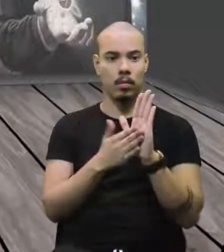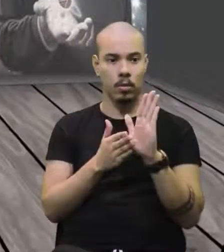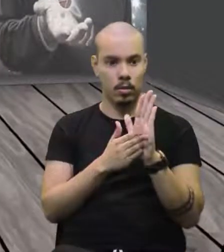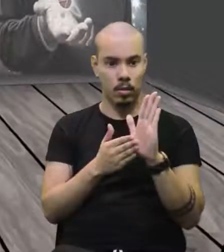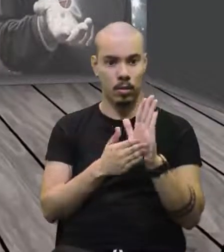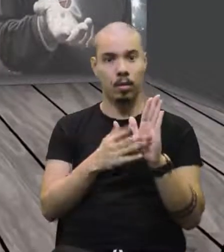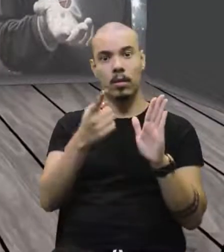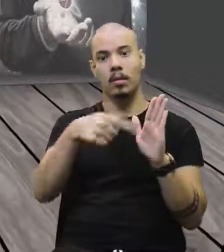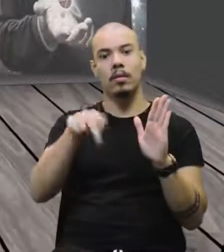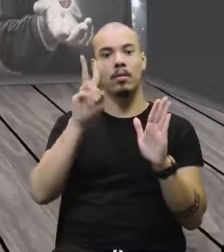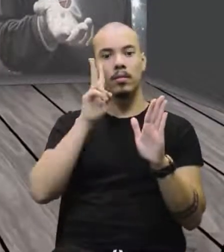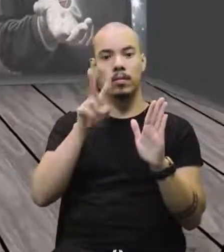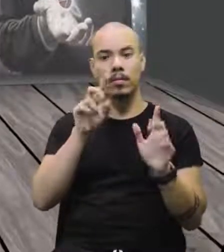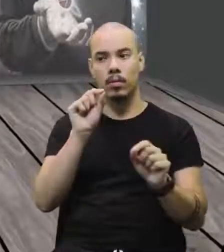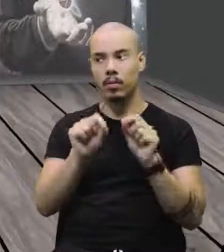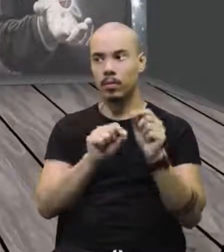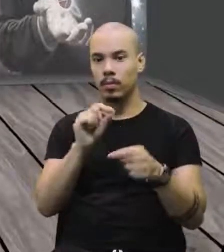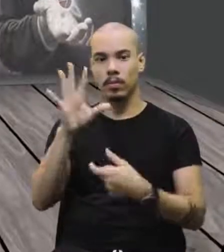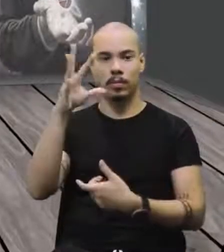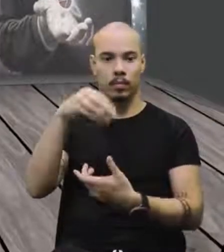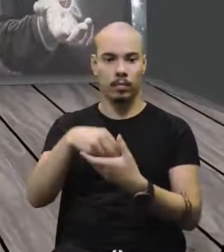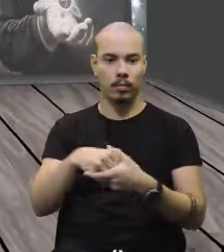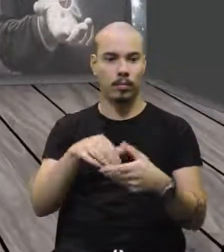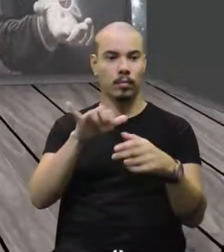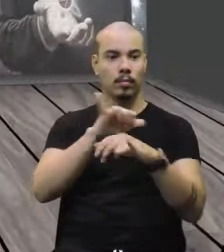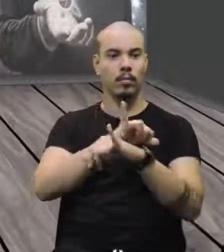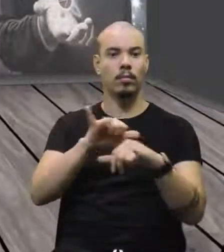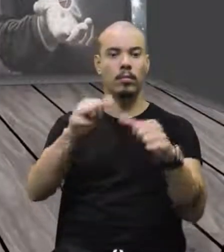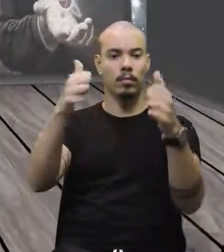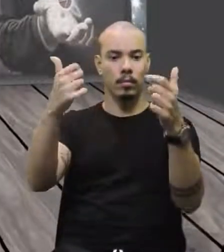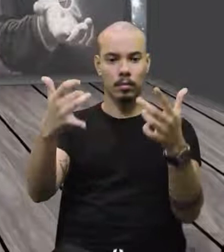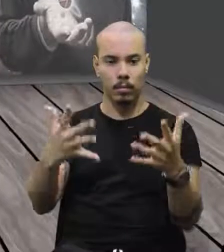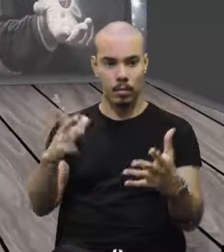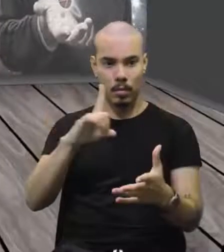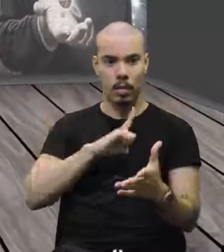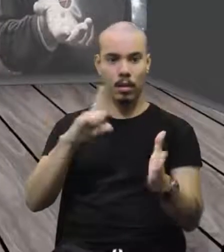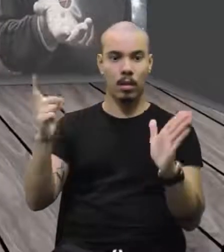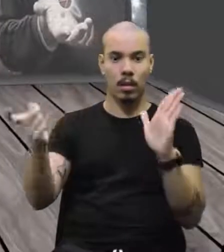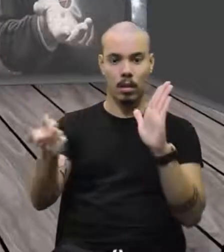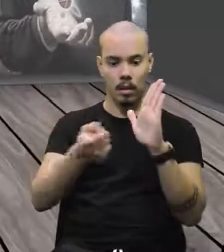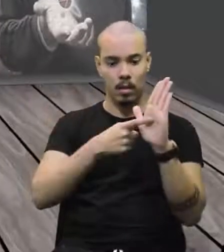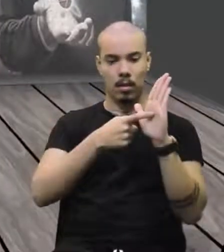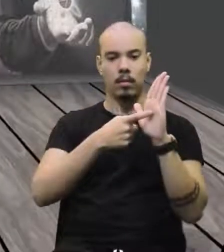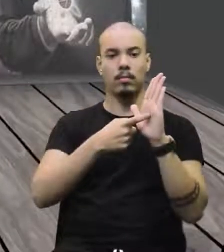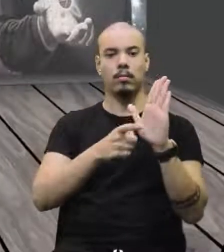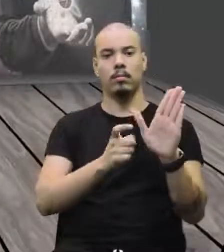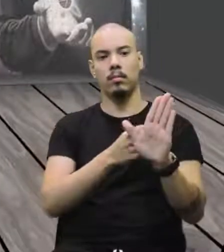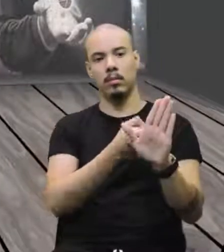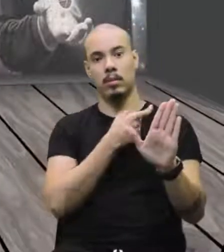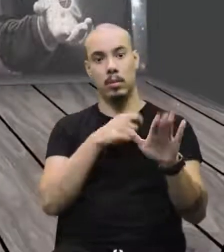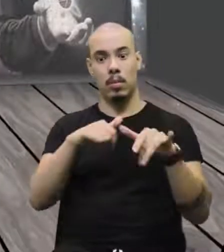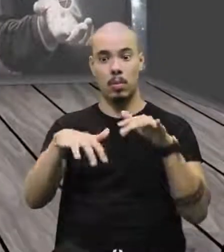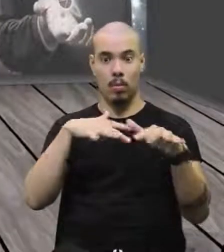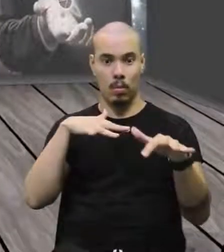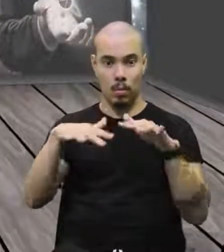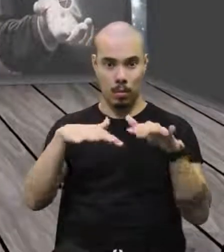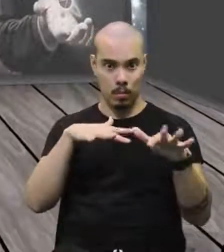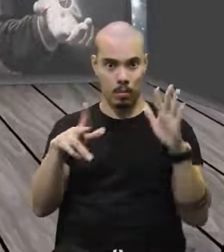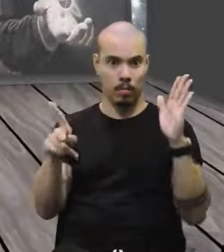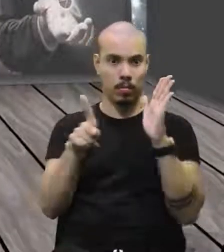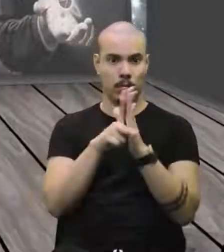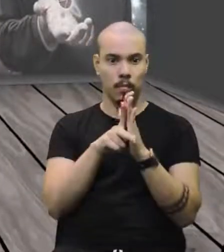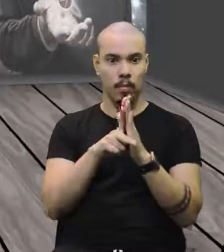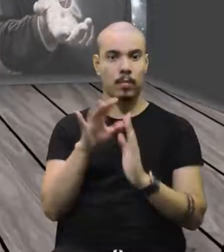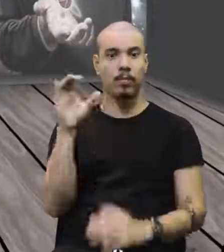viu lá o que estava dizendo, que estava na direção entrando e o movimento